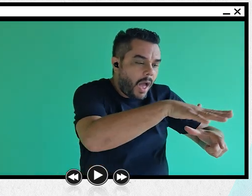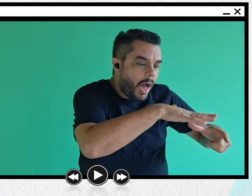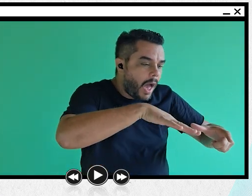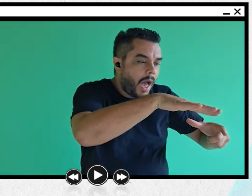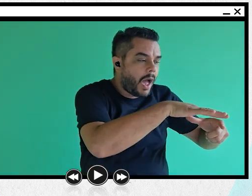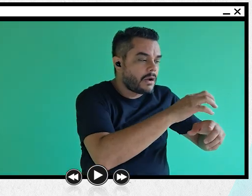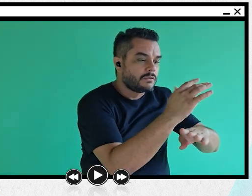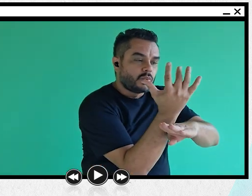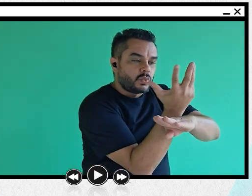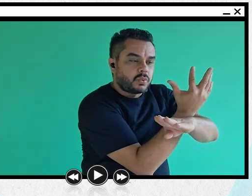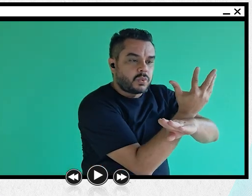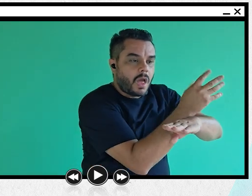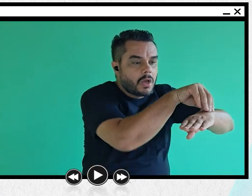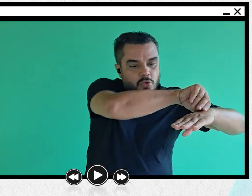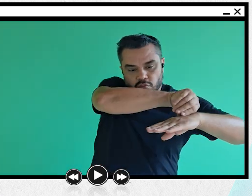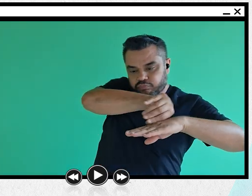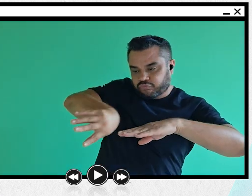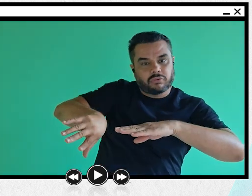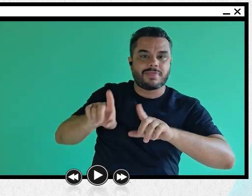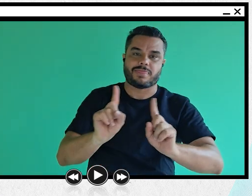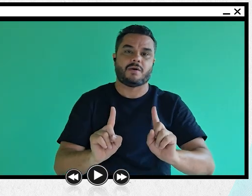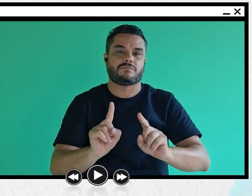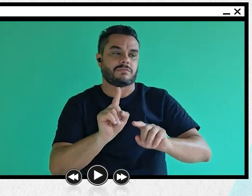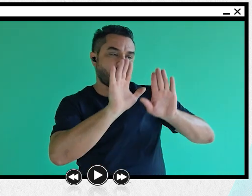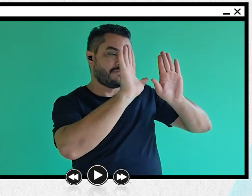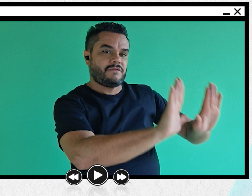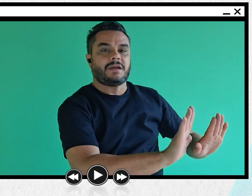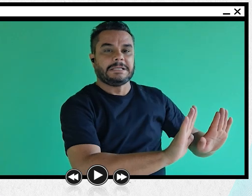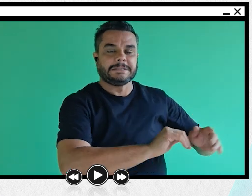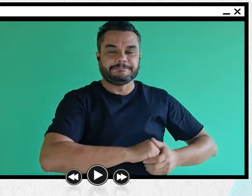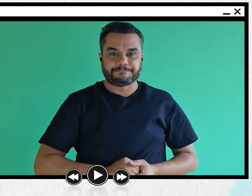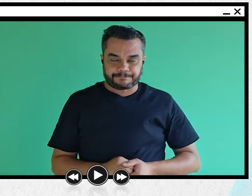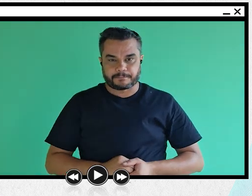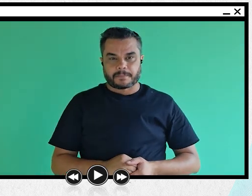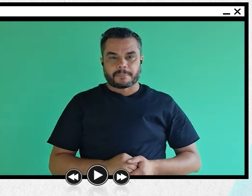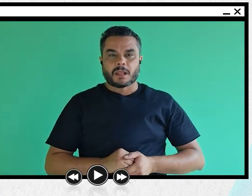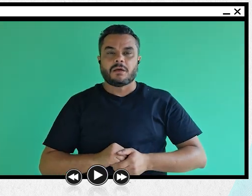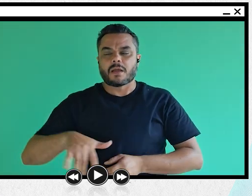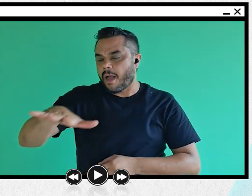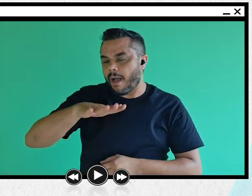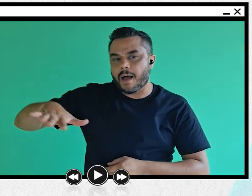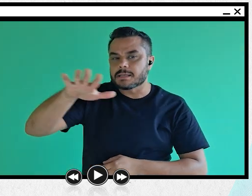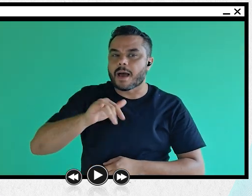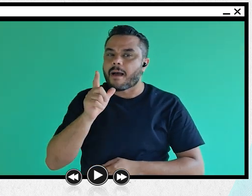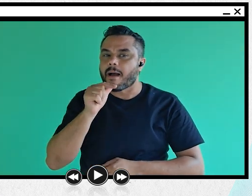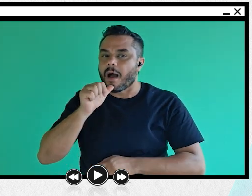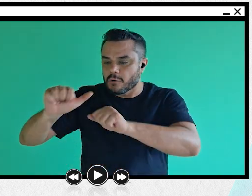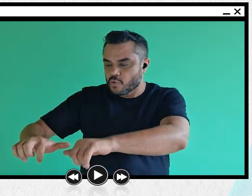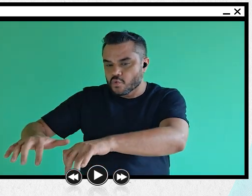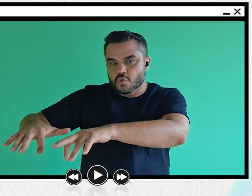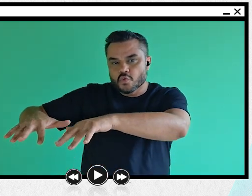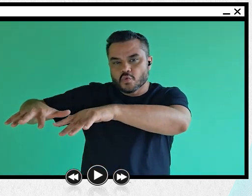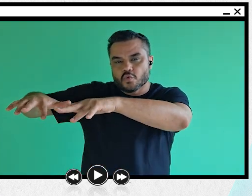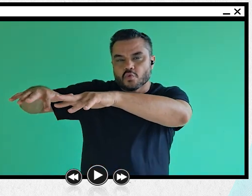de tratamento, que do ponto de vista ambiental também é muito legal, muito importante. E aí, o que são as áreas alagadas construídas, do qual o